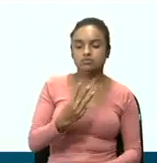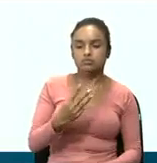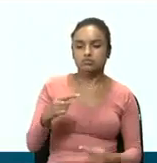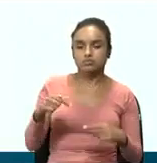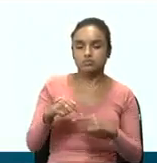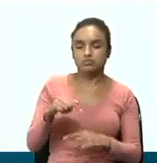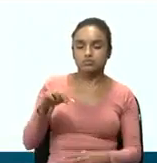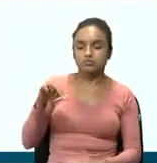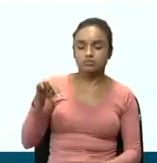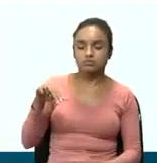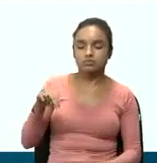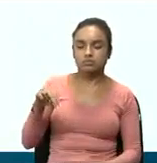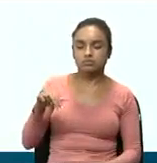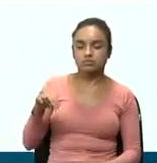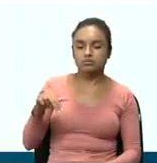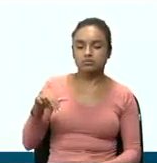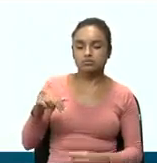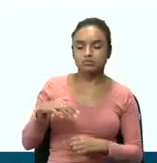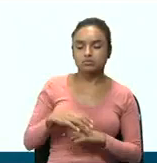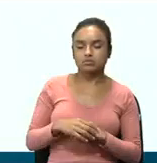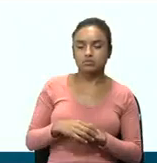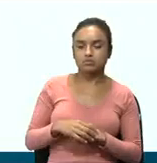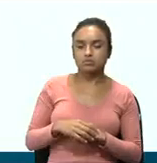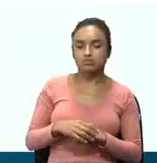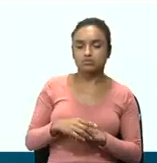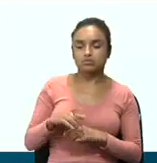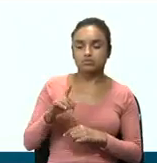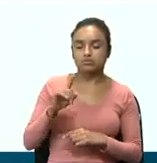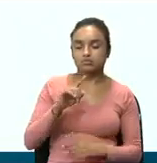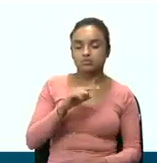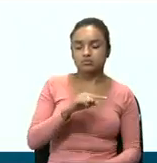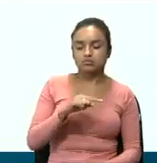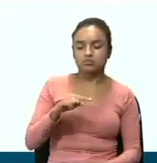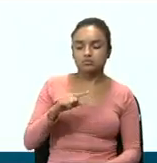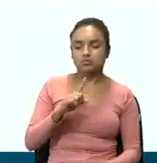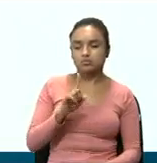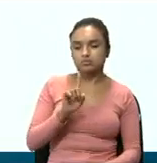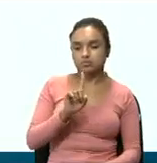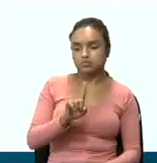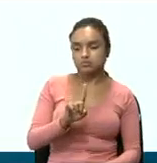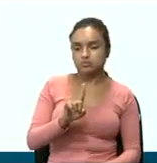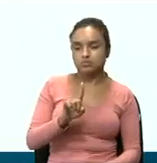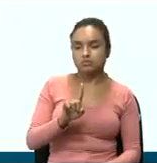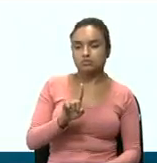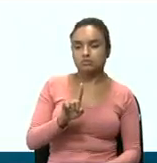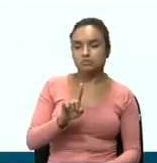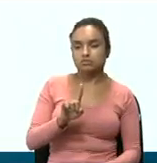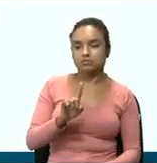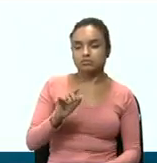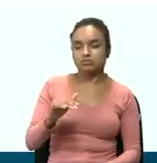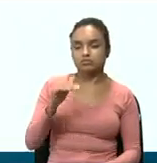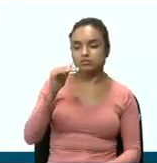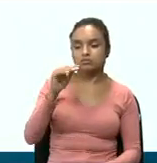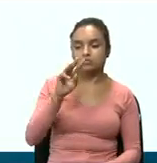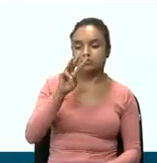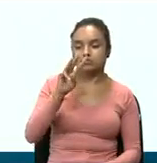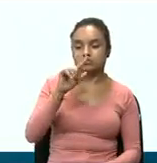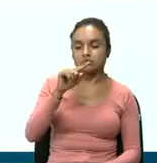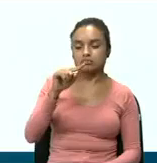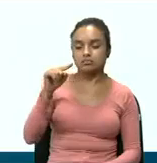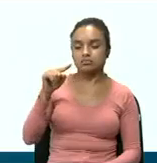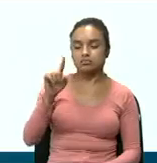eu penso em n igual a 3, eu tenho menos 1 elevado a 3